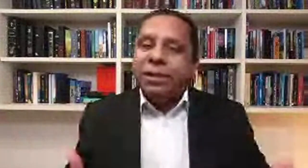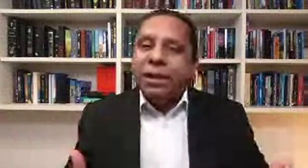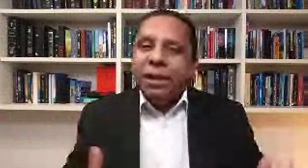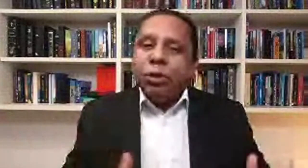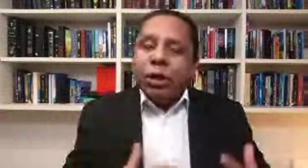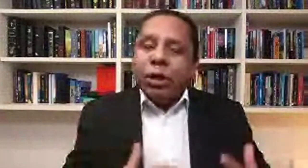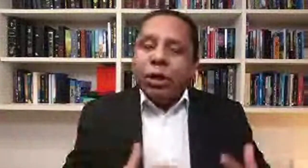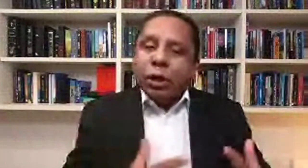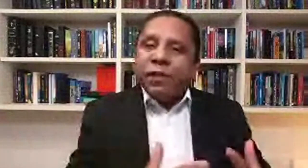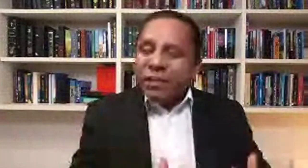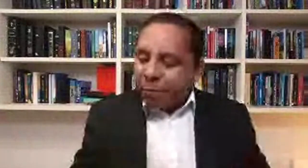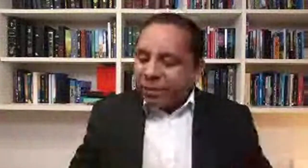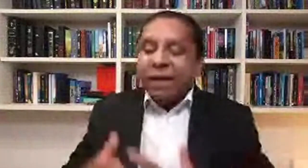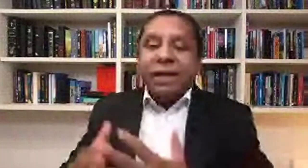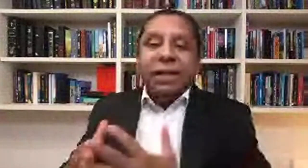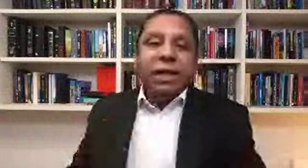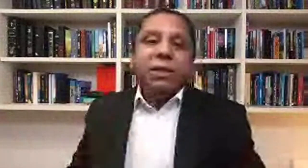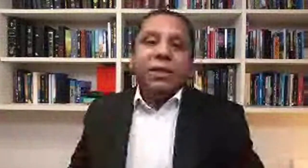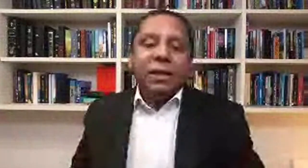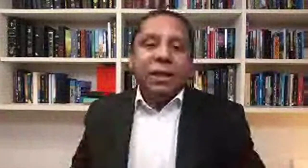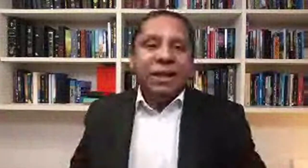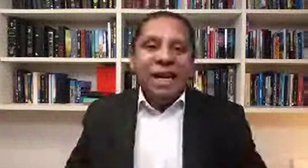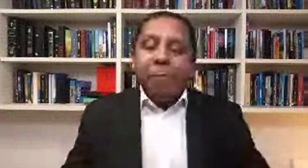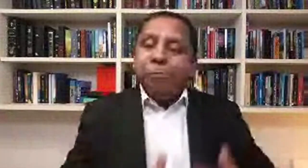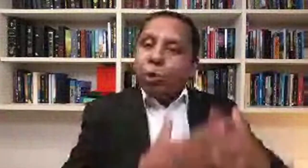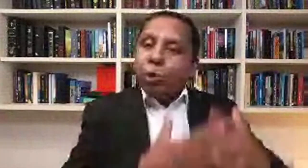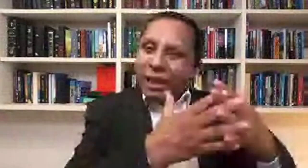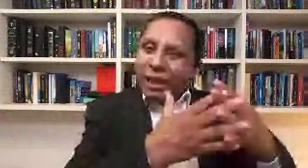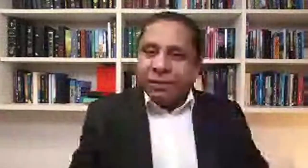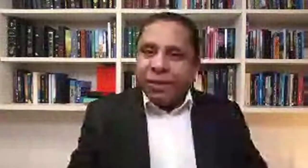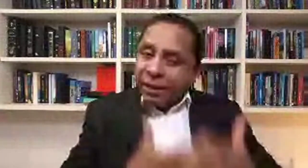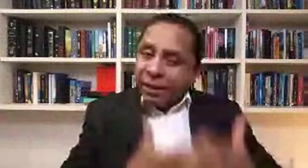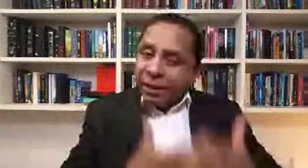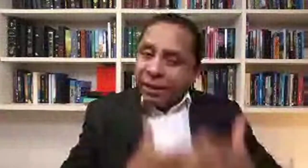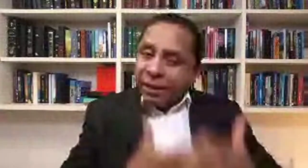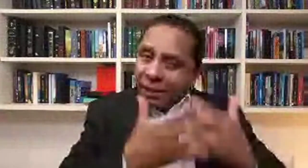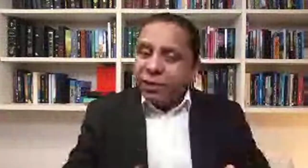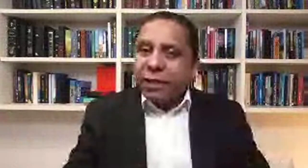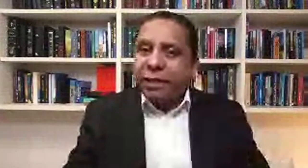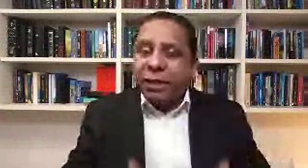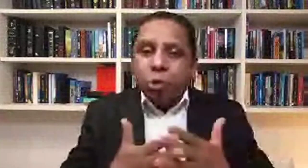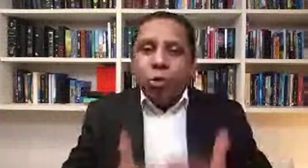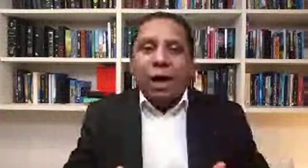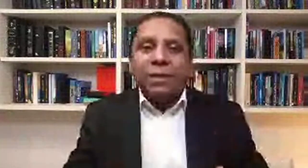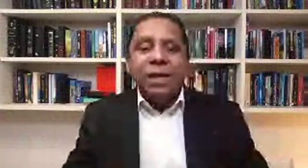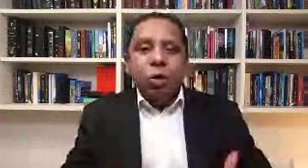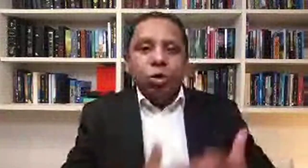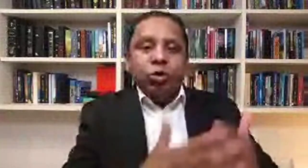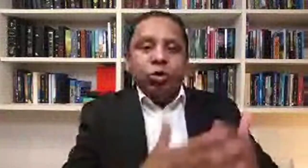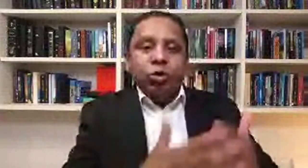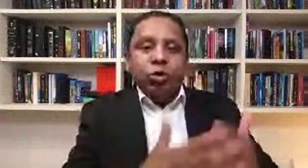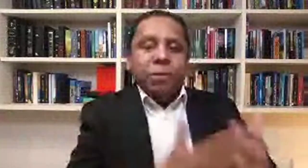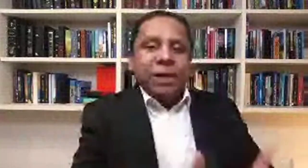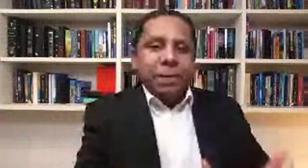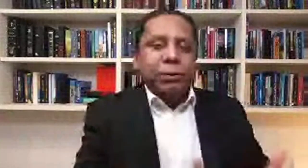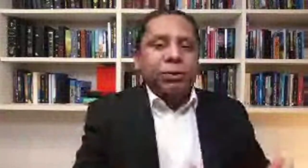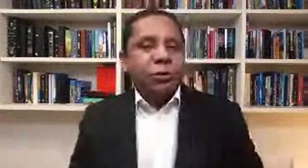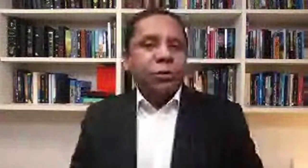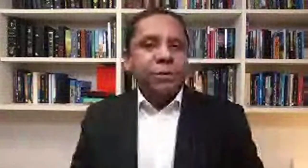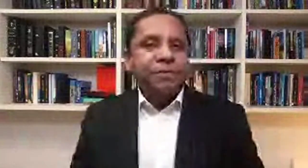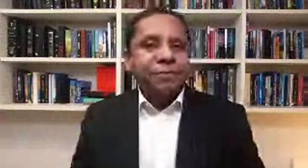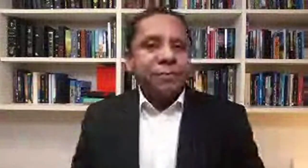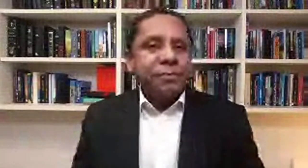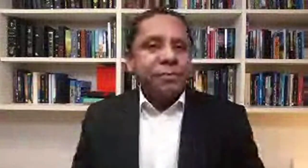a verdade. Eu quero fazer parte da igreja verdadeira. Apocalipse, a igreja verdadeira que guarda os mandamentos